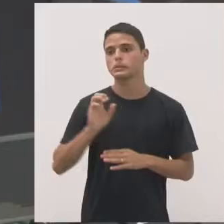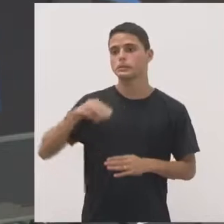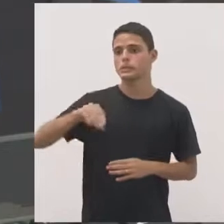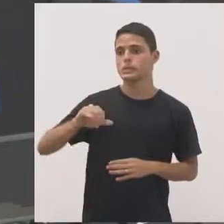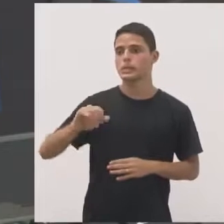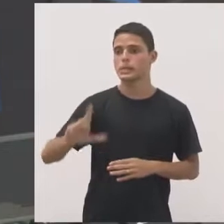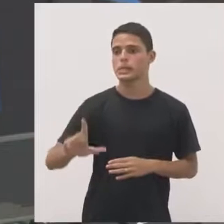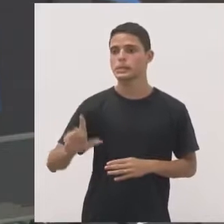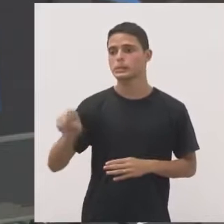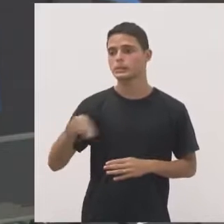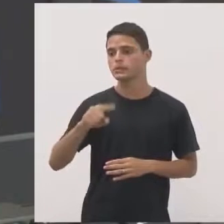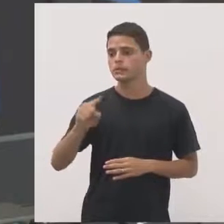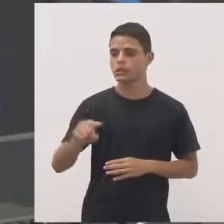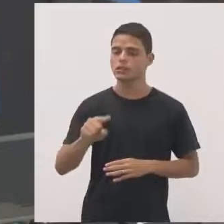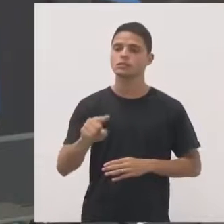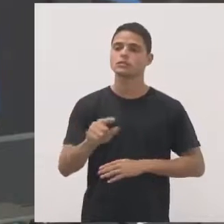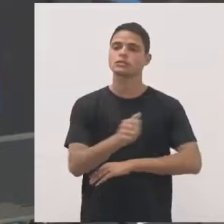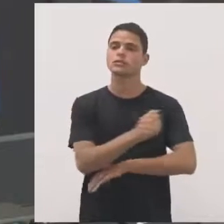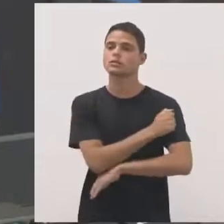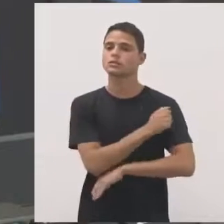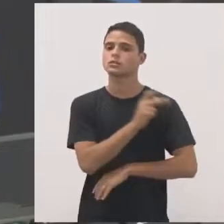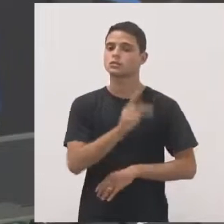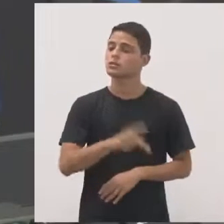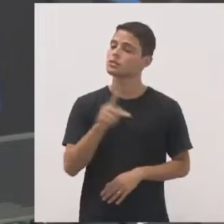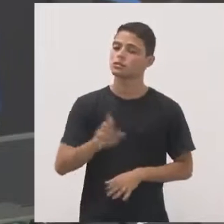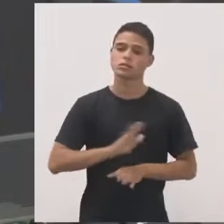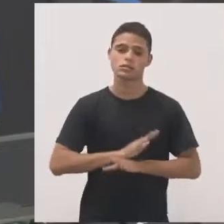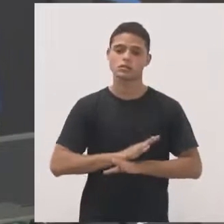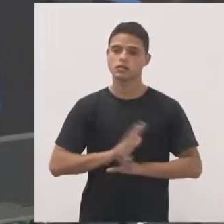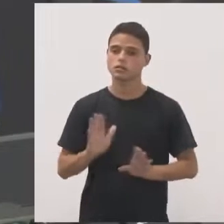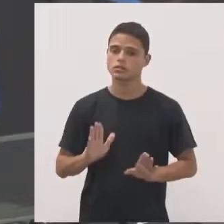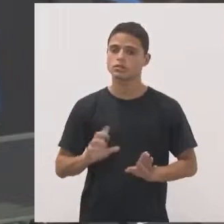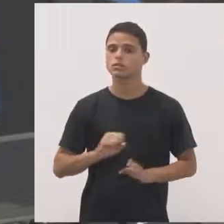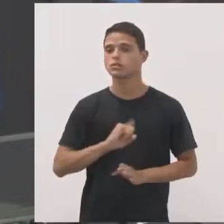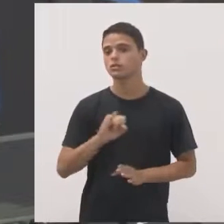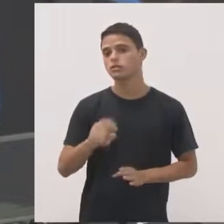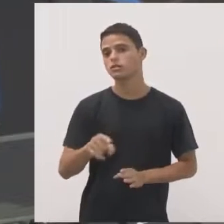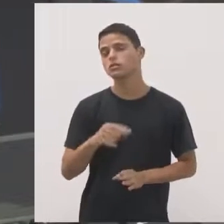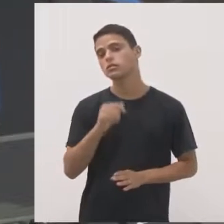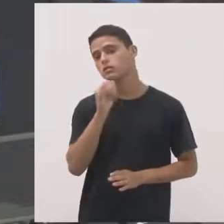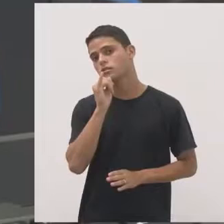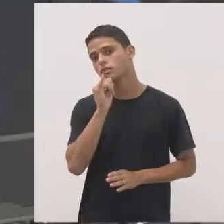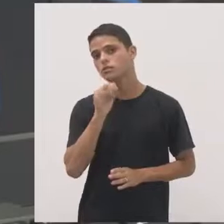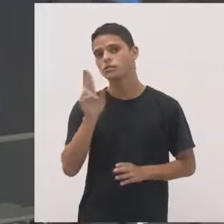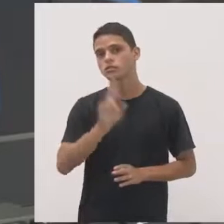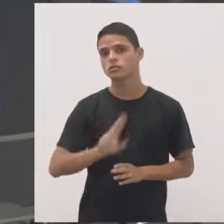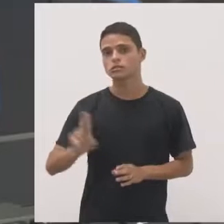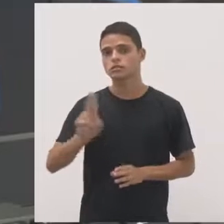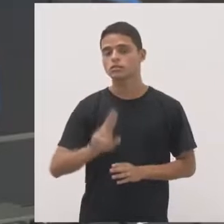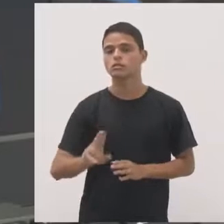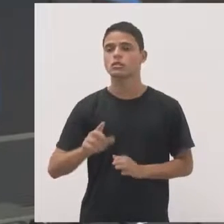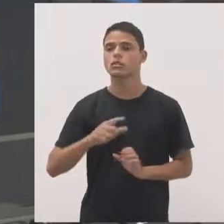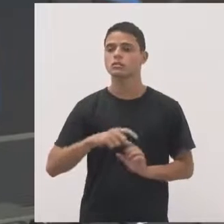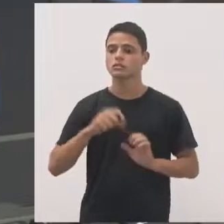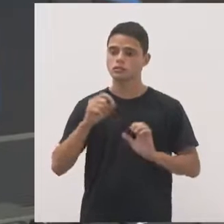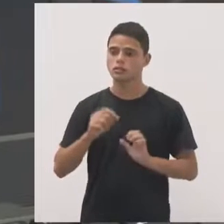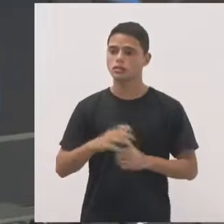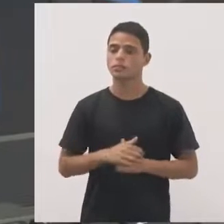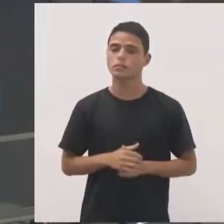@aluno e o @professor, tá? Então, quem for usar, por exemplo, se você for usar administrativamente na